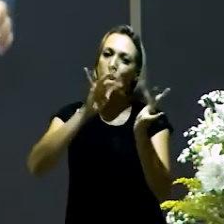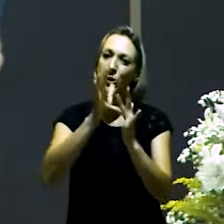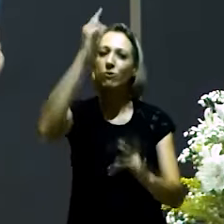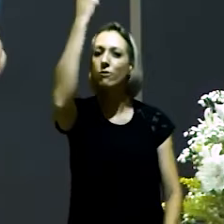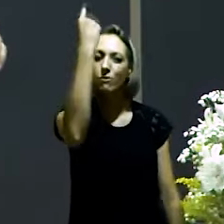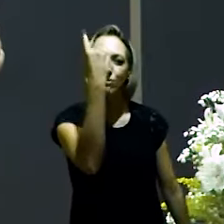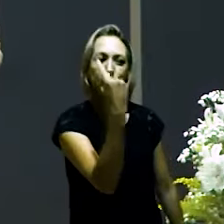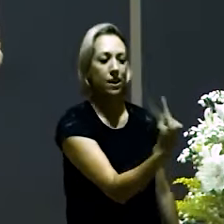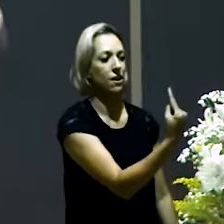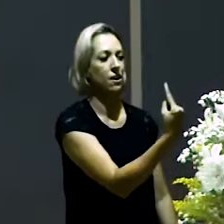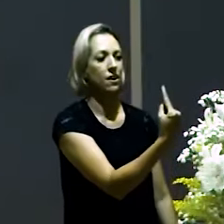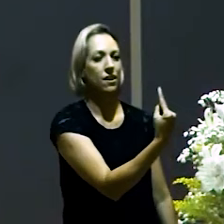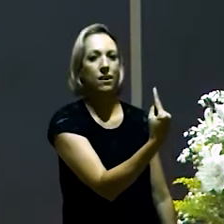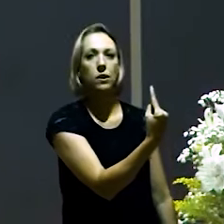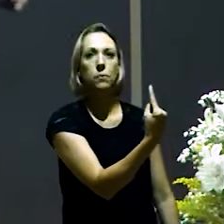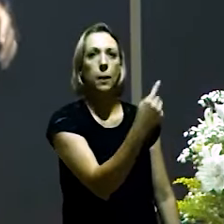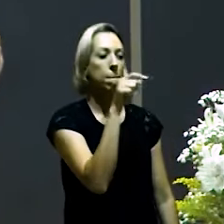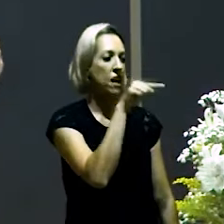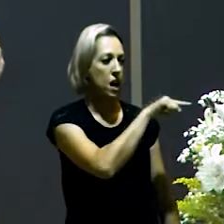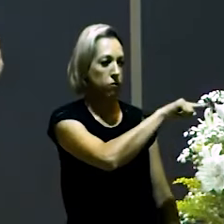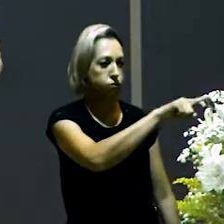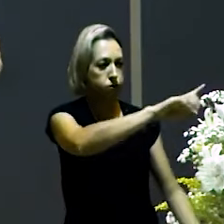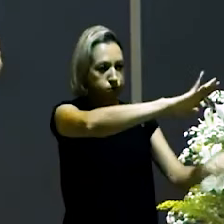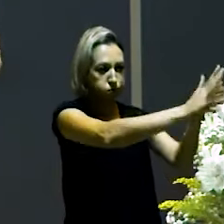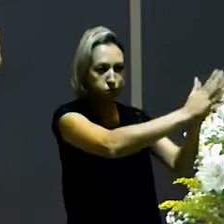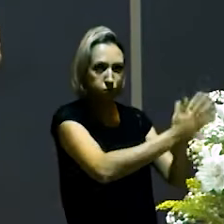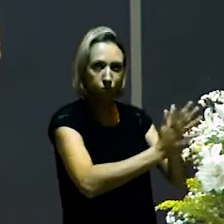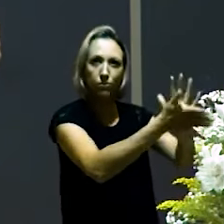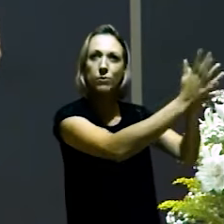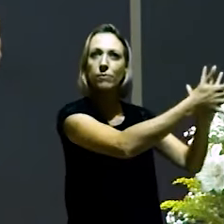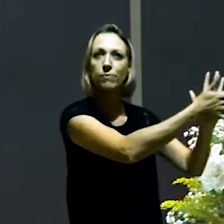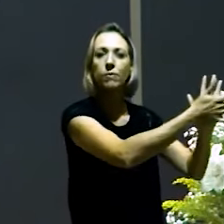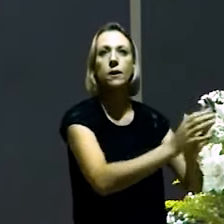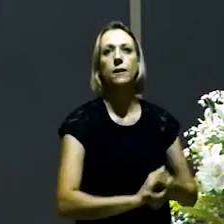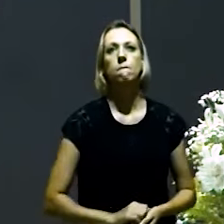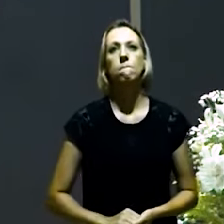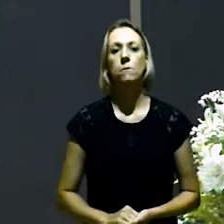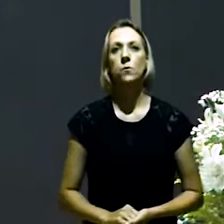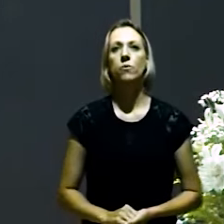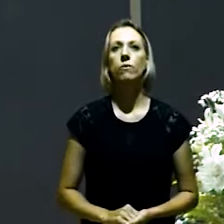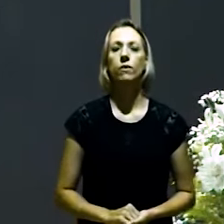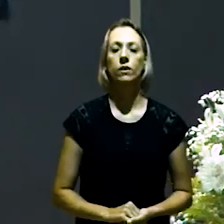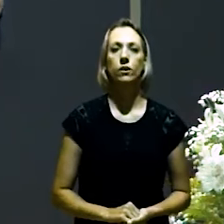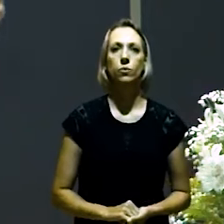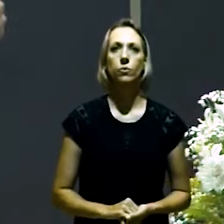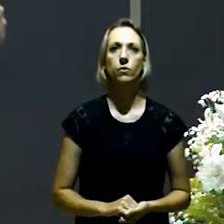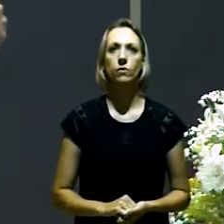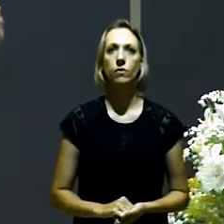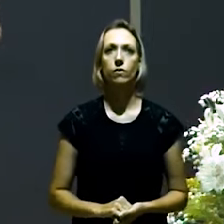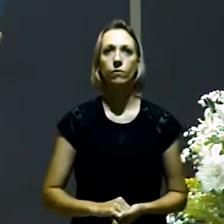toda autoridade. Ele os despiu de todo o poder que eles achavam que tinha. Ele foi lá e Ele os